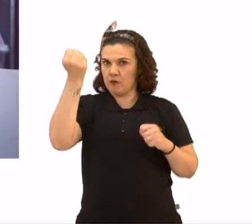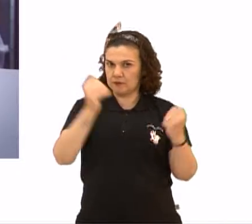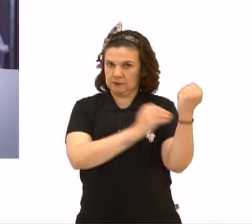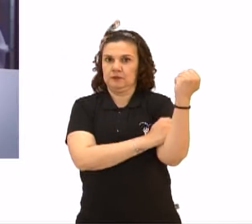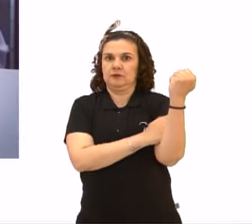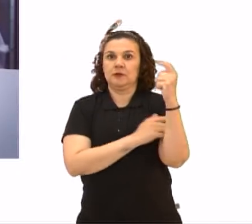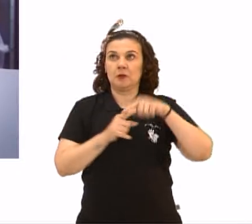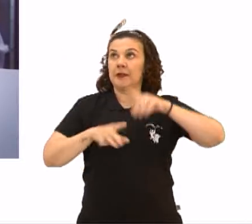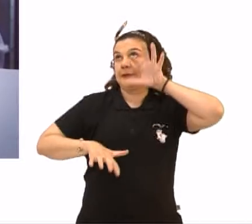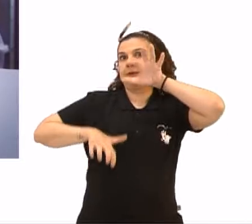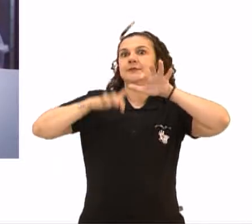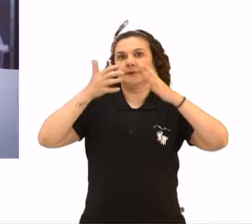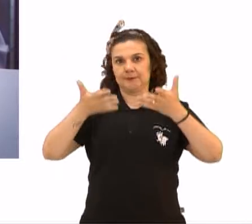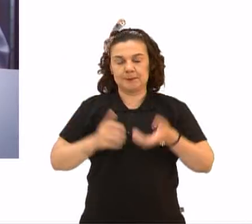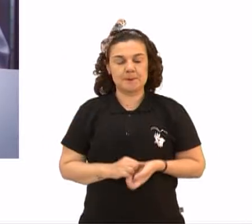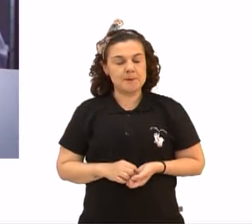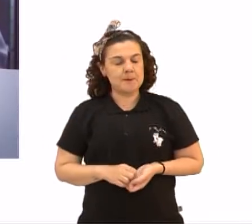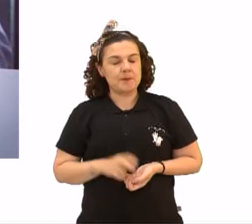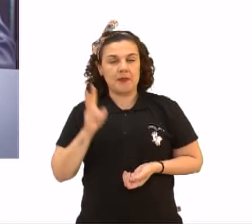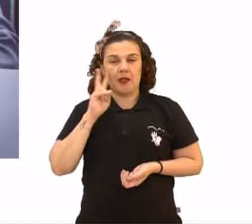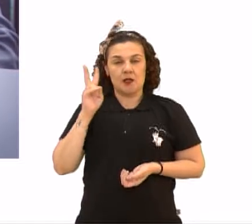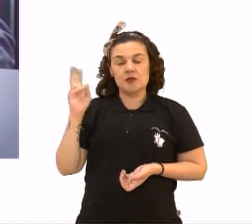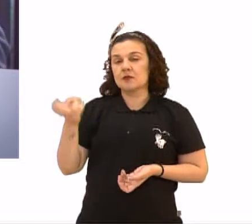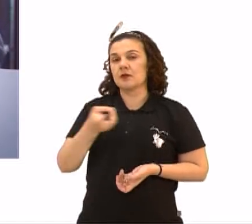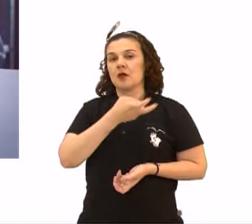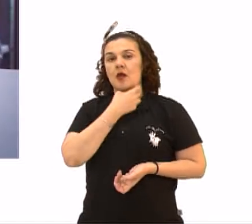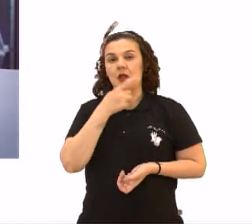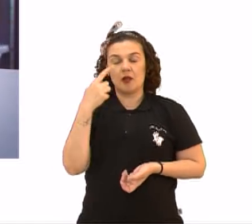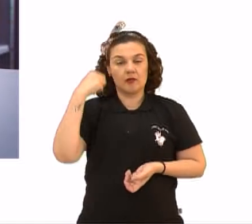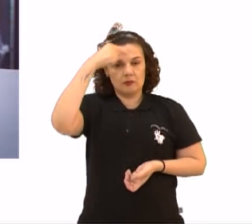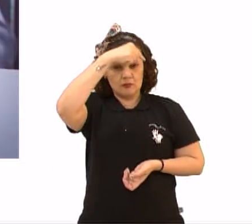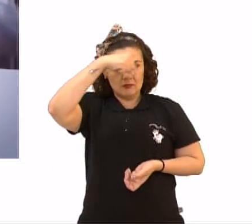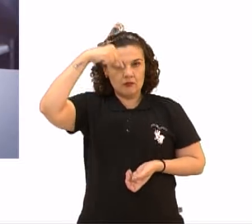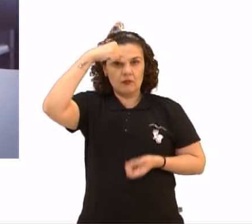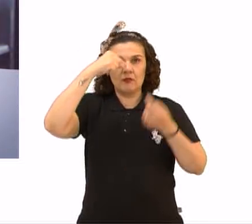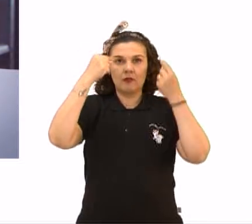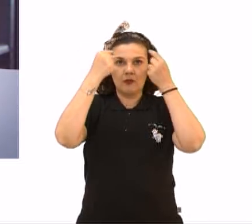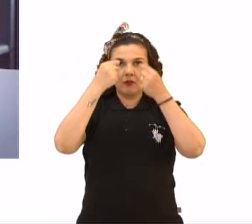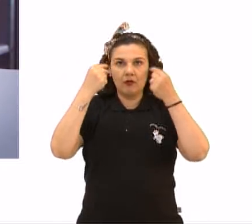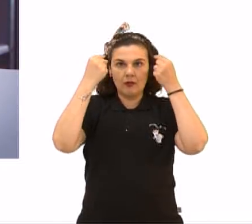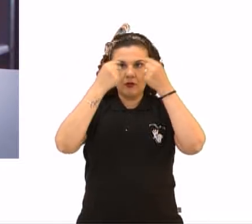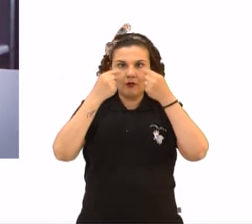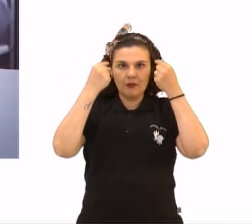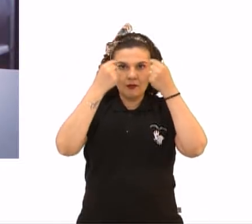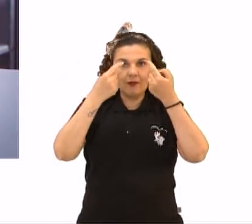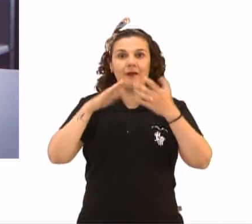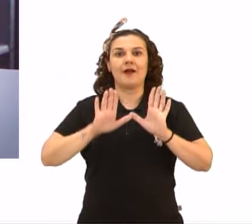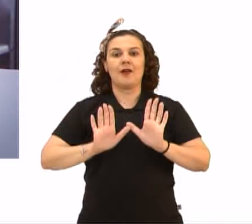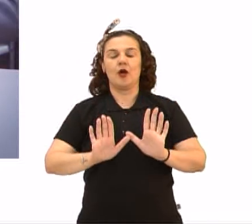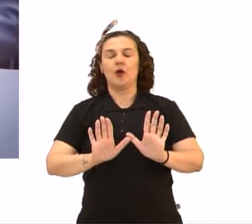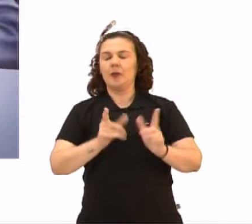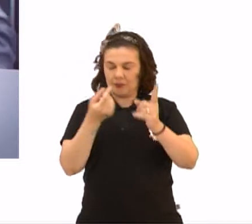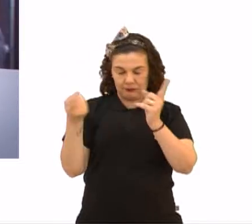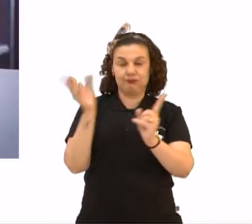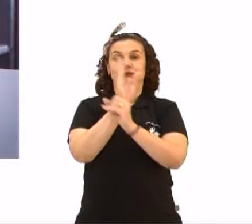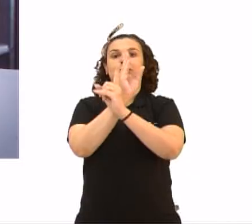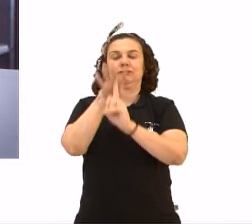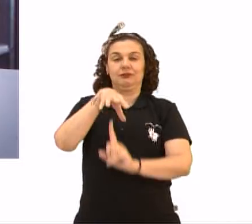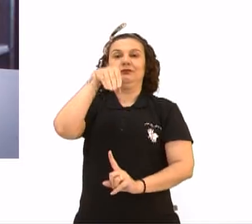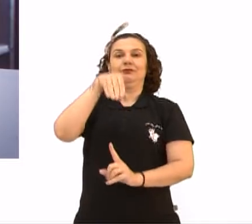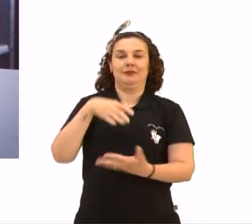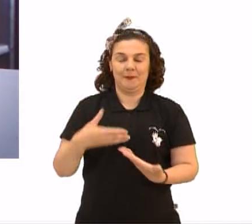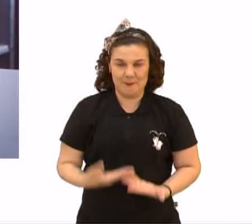Na história lá, ele, que nem eu falei, é um vampiro, ele hipnotiza as pessoas às vezes olham ele, mas vem outra pessoa e tal,